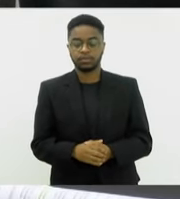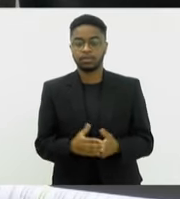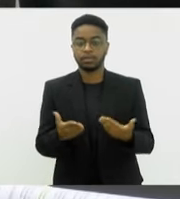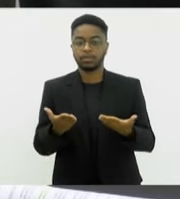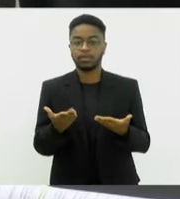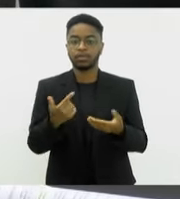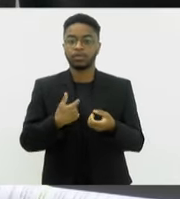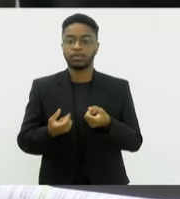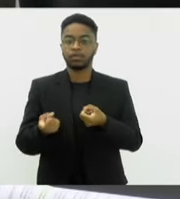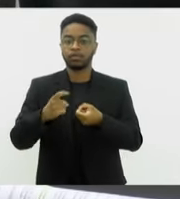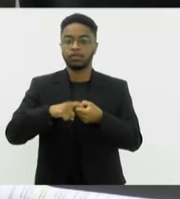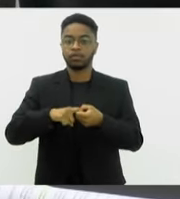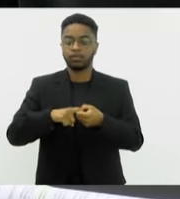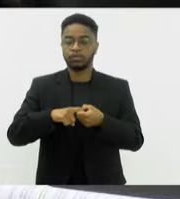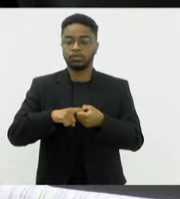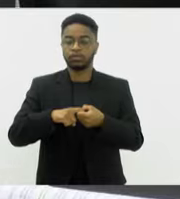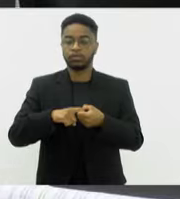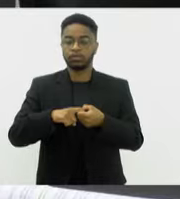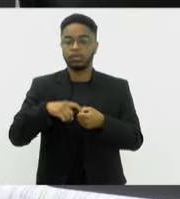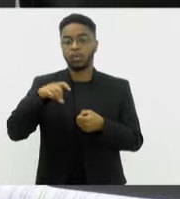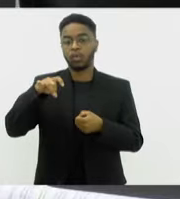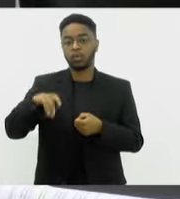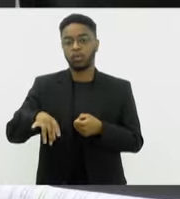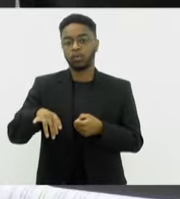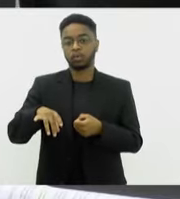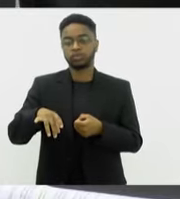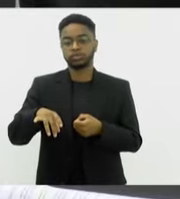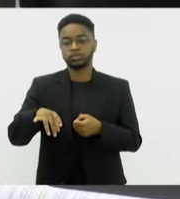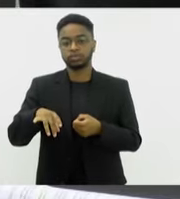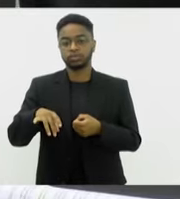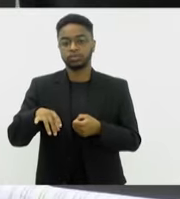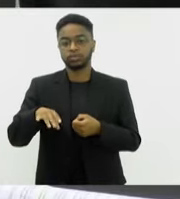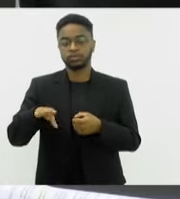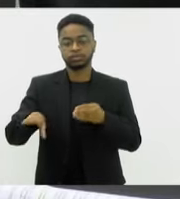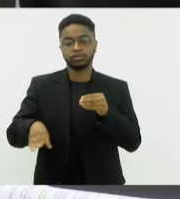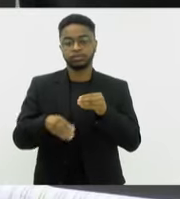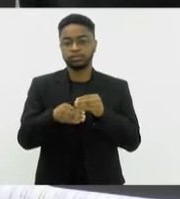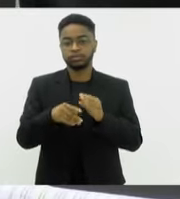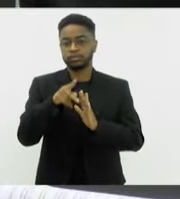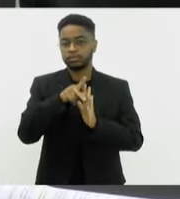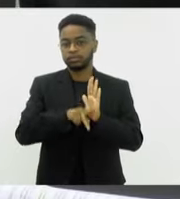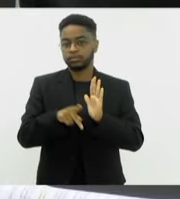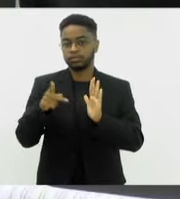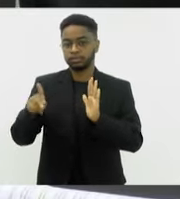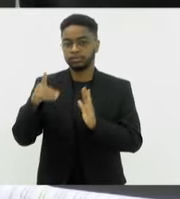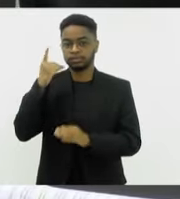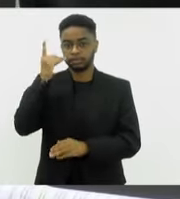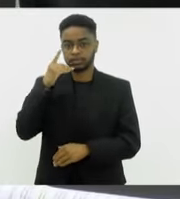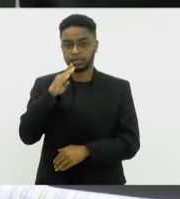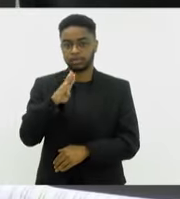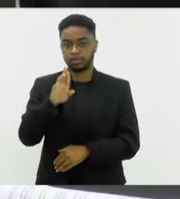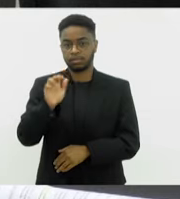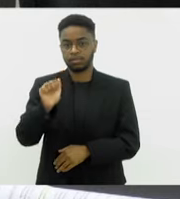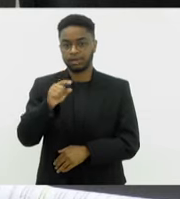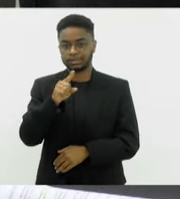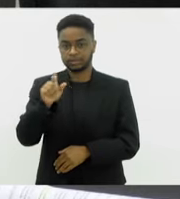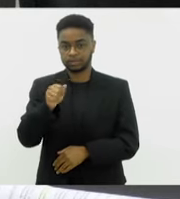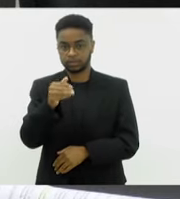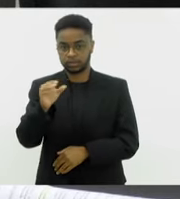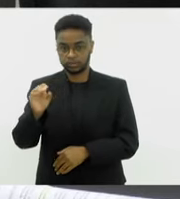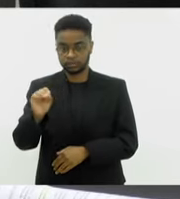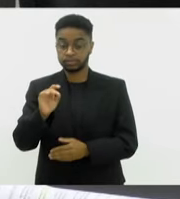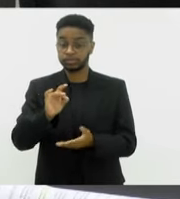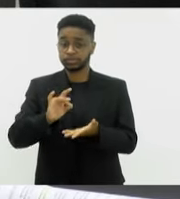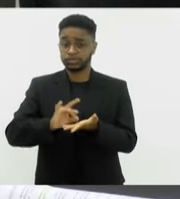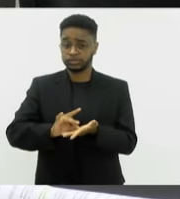agora ao último item da questão de ordem, que é um projeto do deputado, de autoria do deputado Brazão. Na